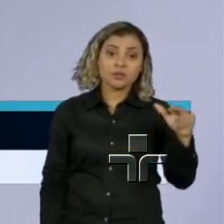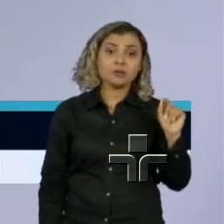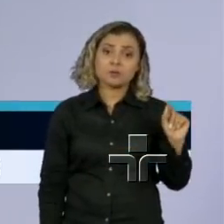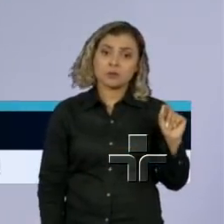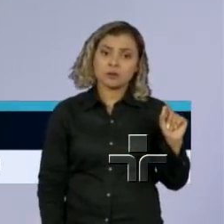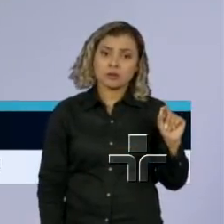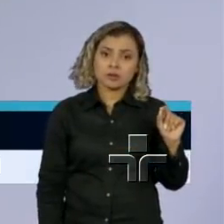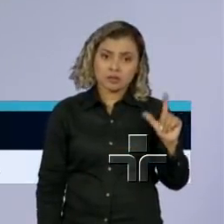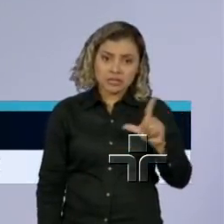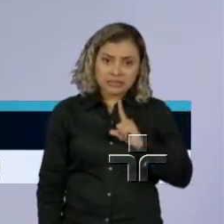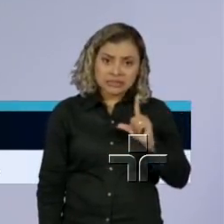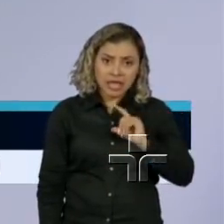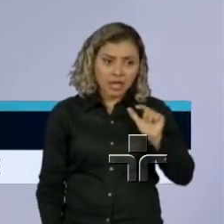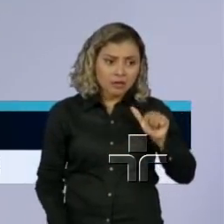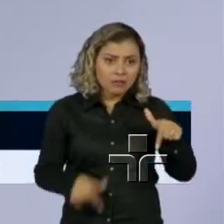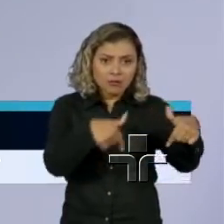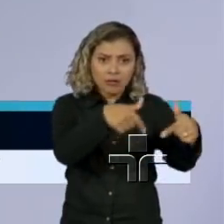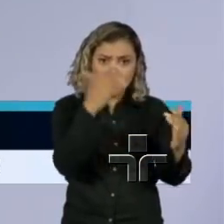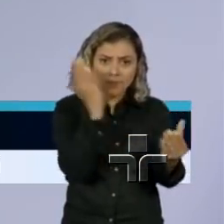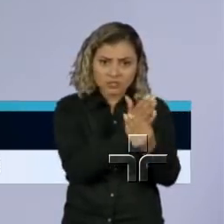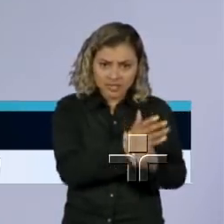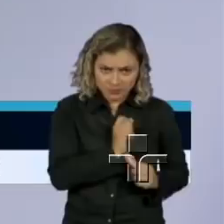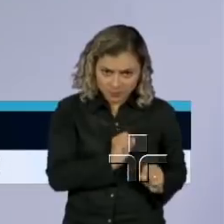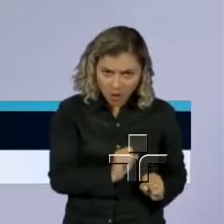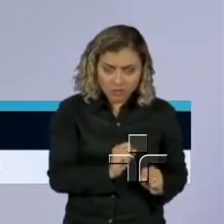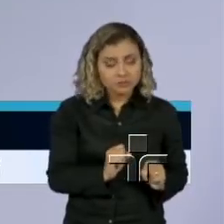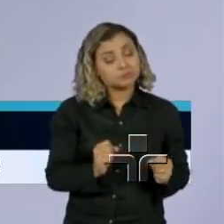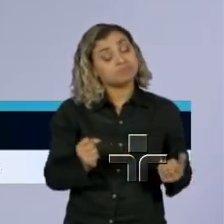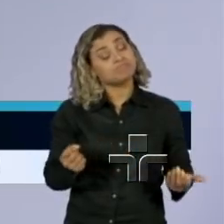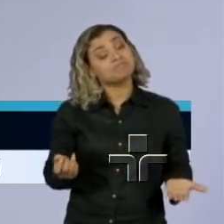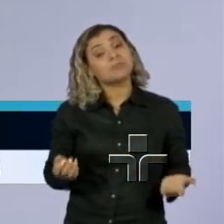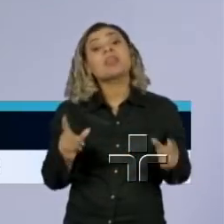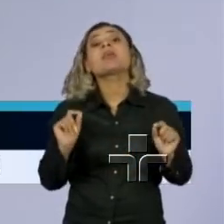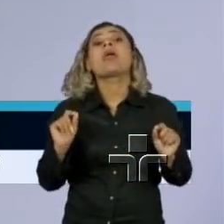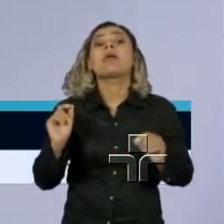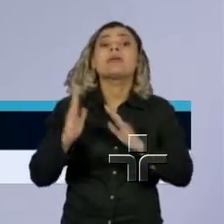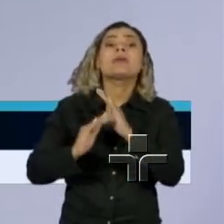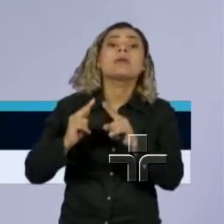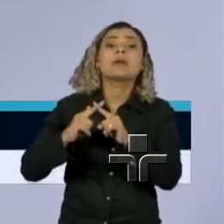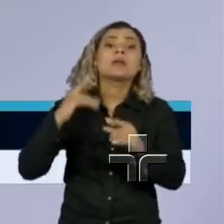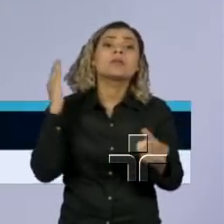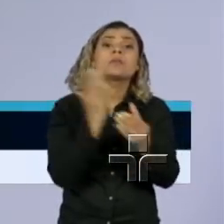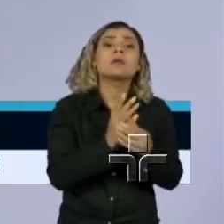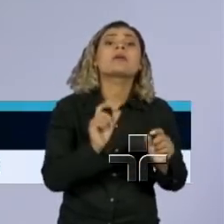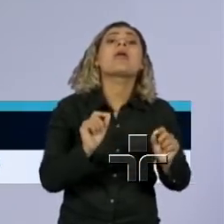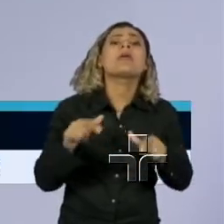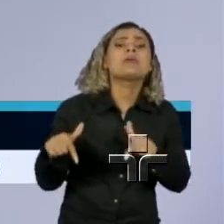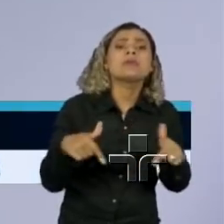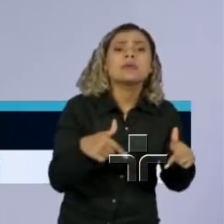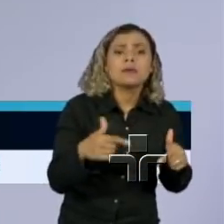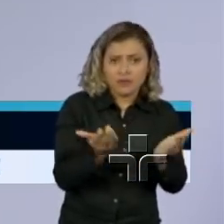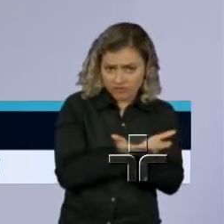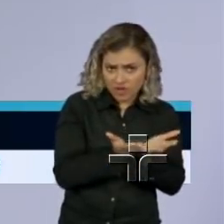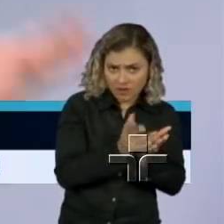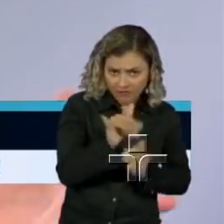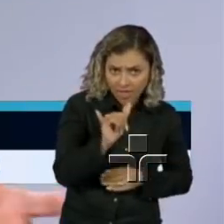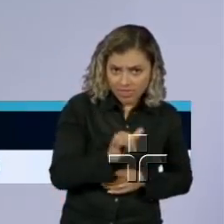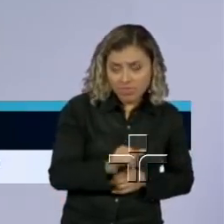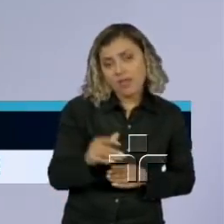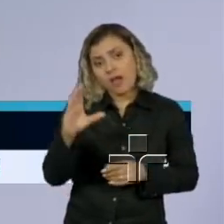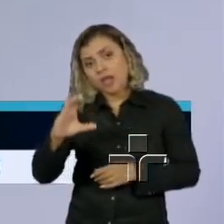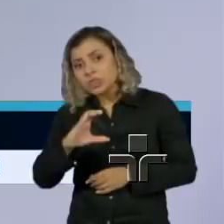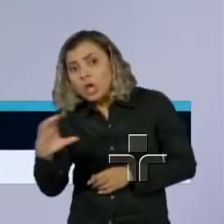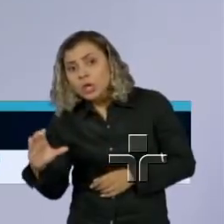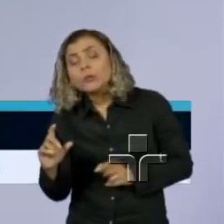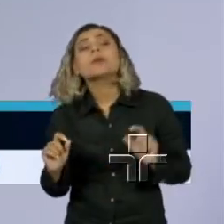tem um instrumento para poder agir. Qual vai ser a igreja que vai tomar uma providência? Os evangélicos, os católicos,